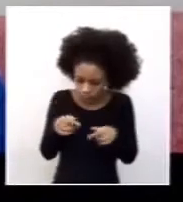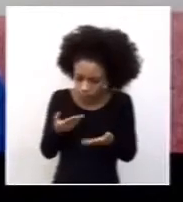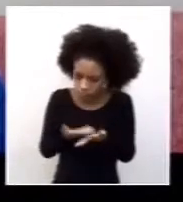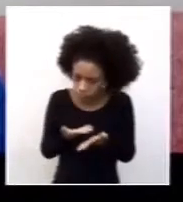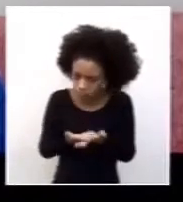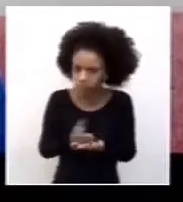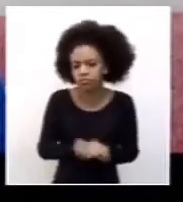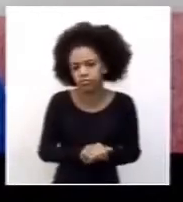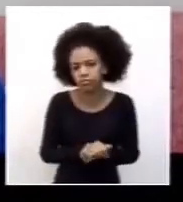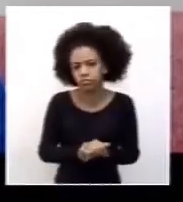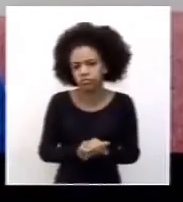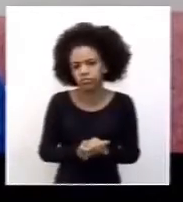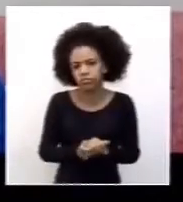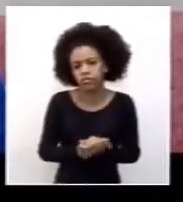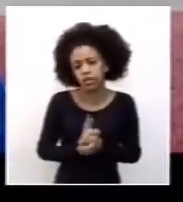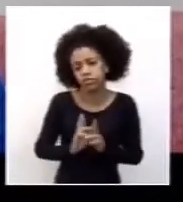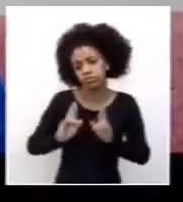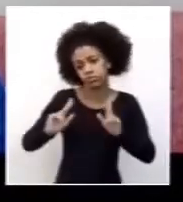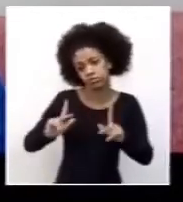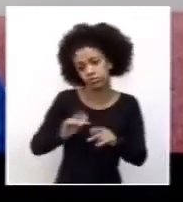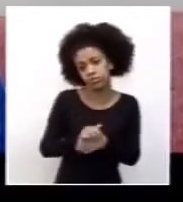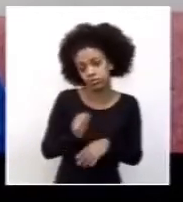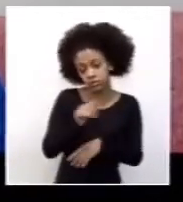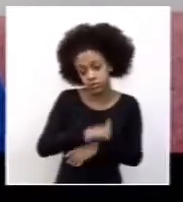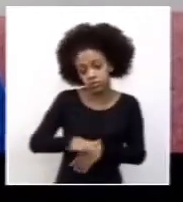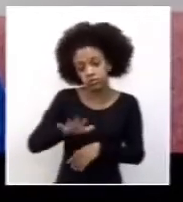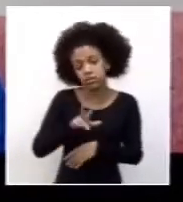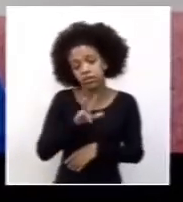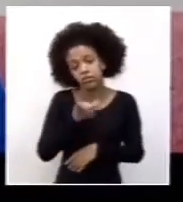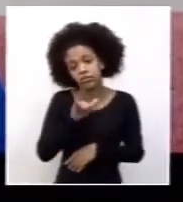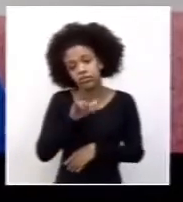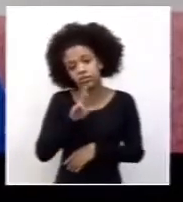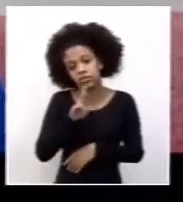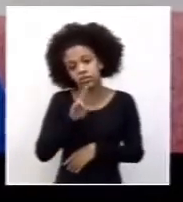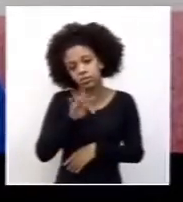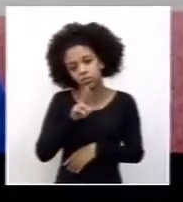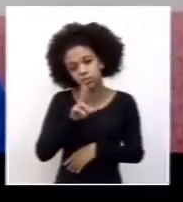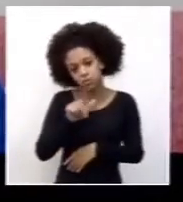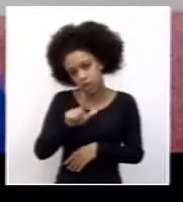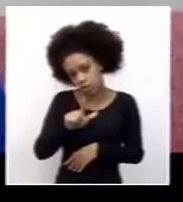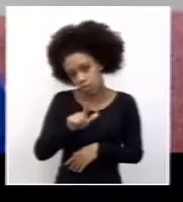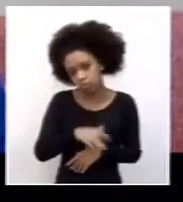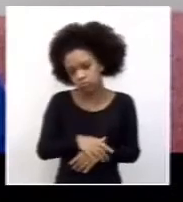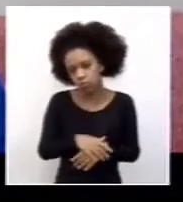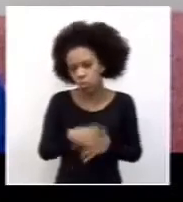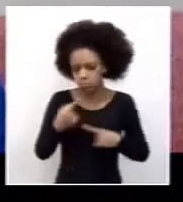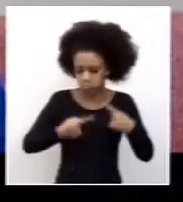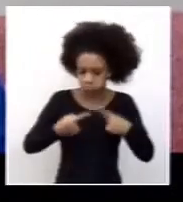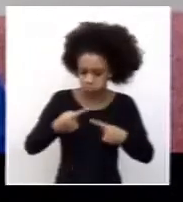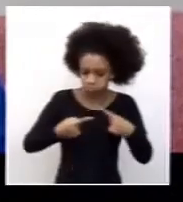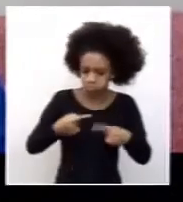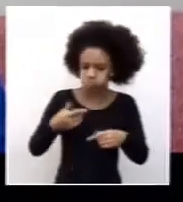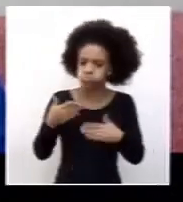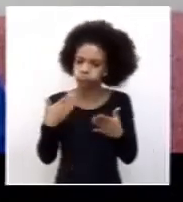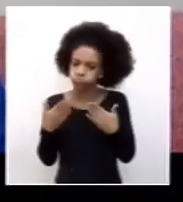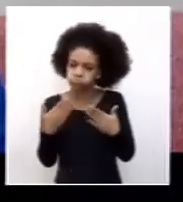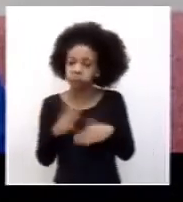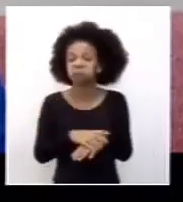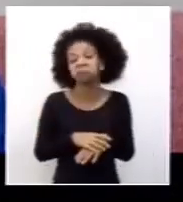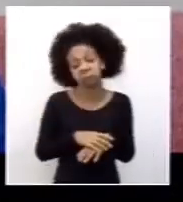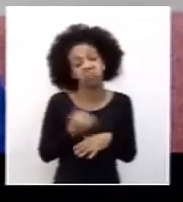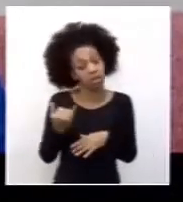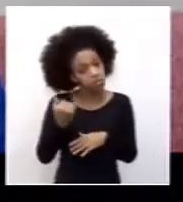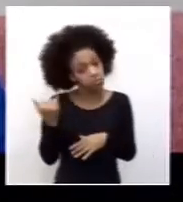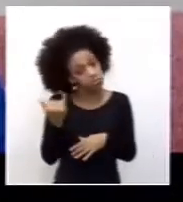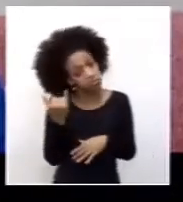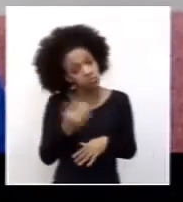se estabelecem dentro de ambientes virtuais, como fóruns e salas de bate-papo, são muito importantes. É o que